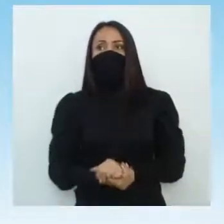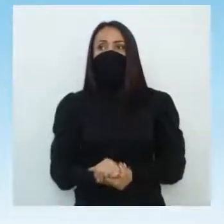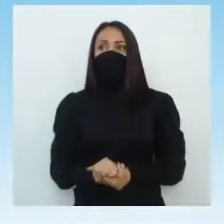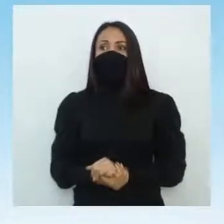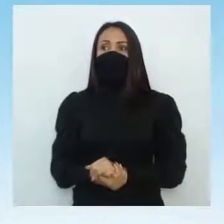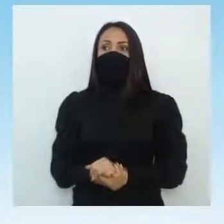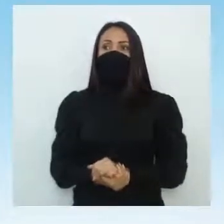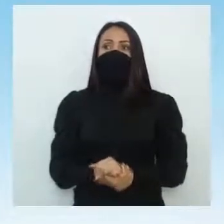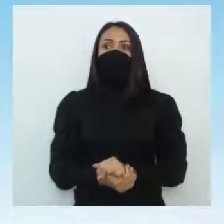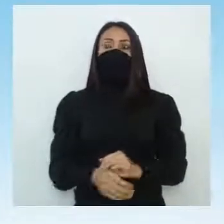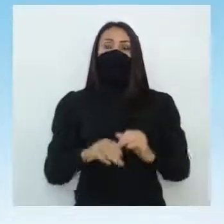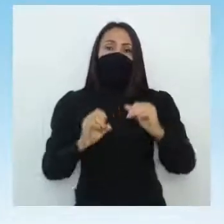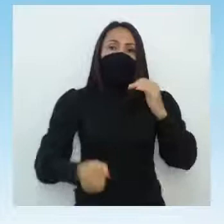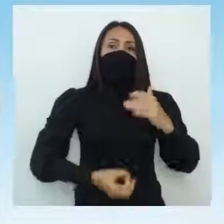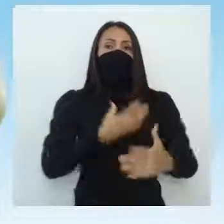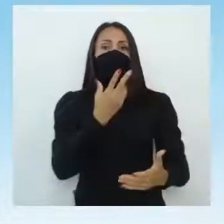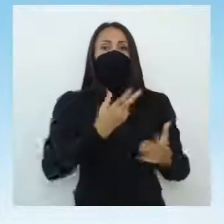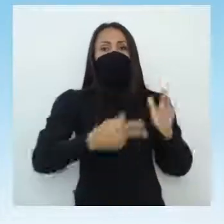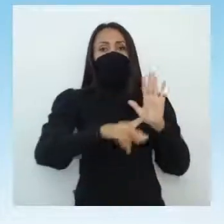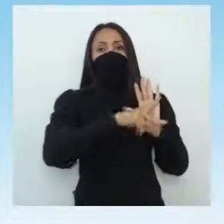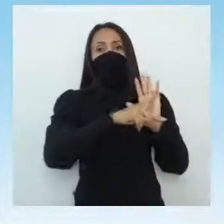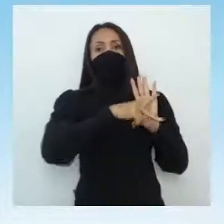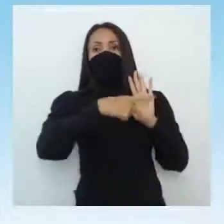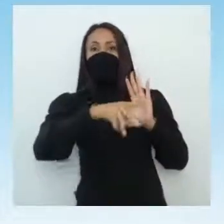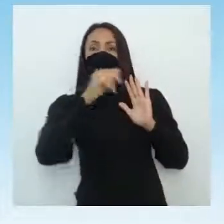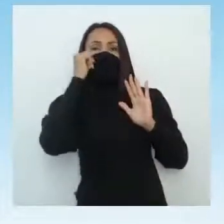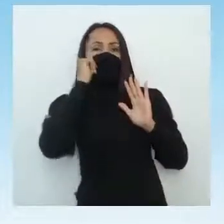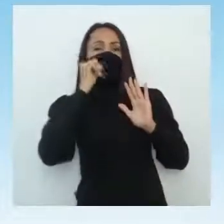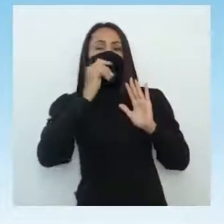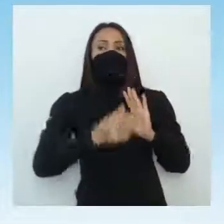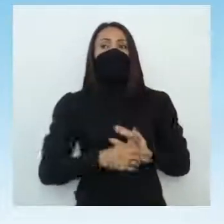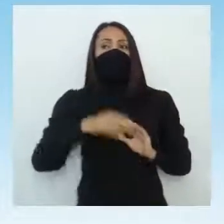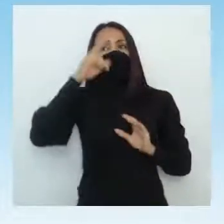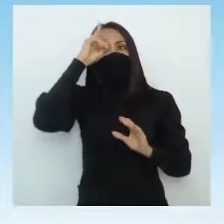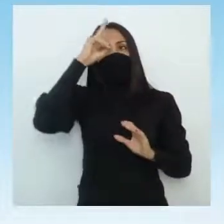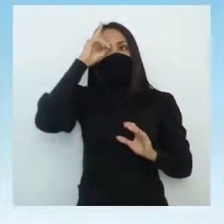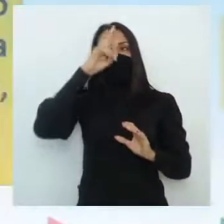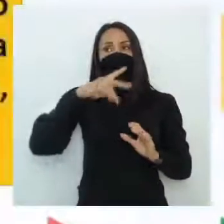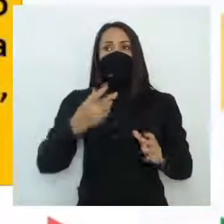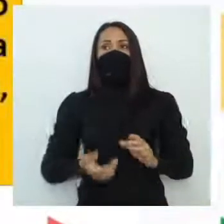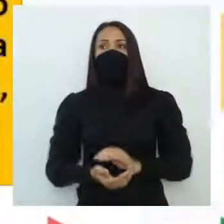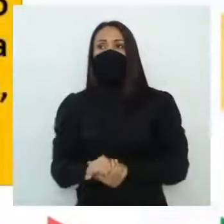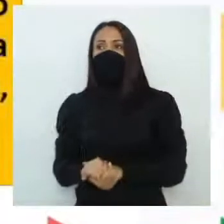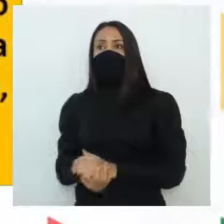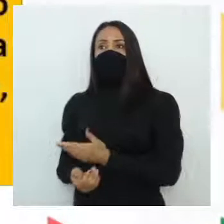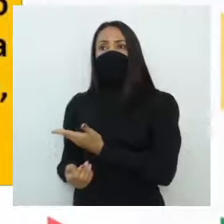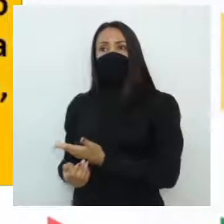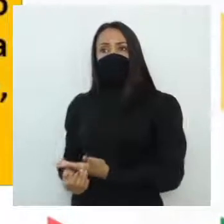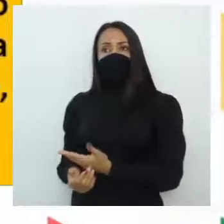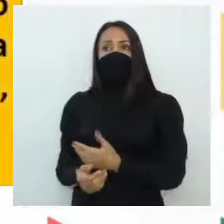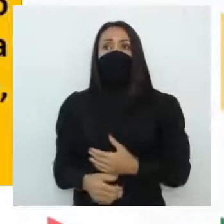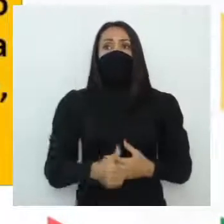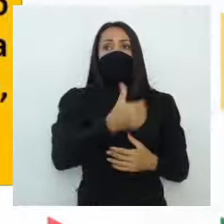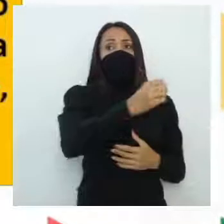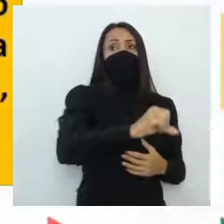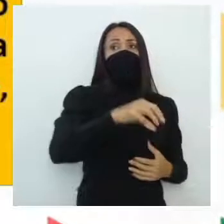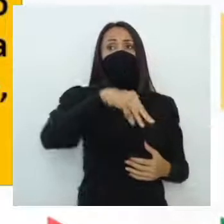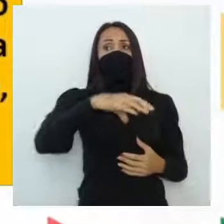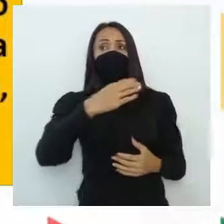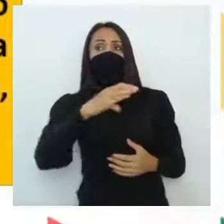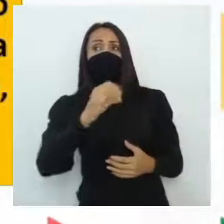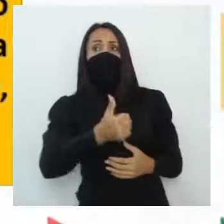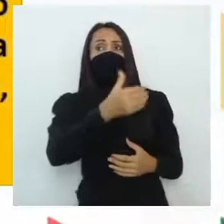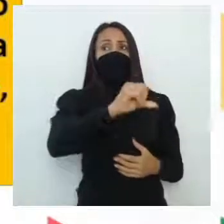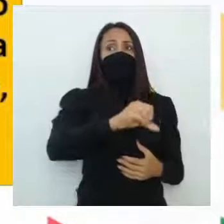fundada por ela. E aqui nós temos um pouco da história das vocações. Vamos ver aqui? Em 19 de março de 49,